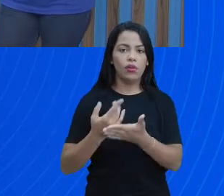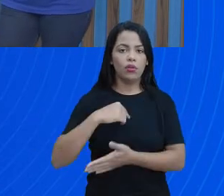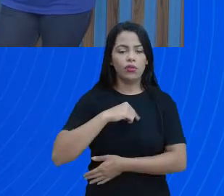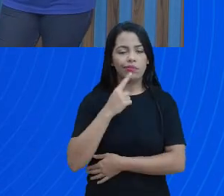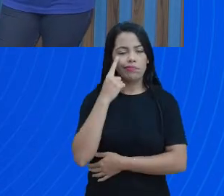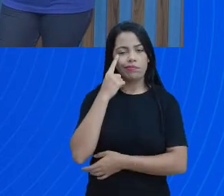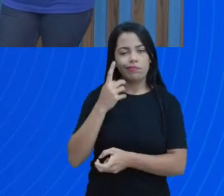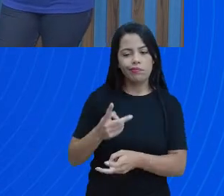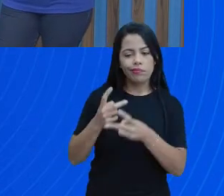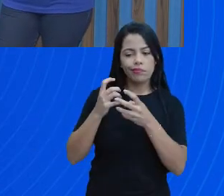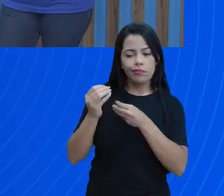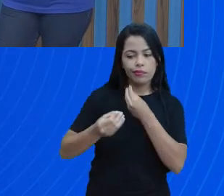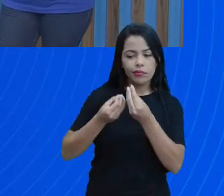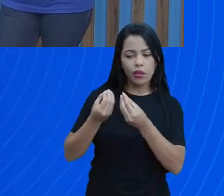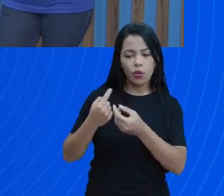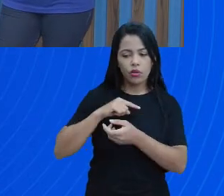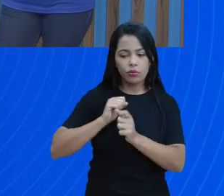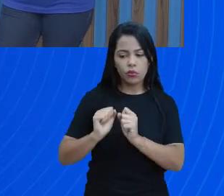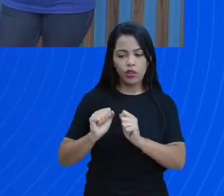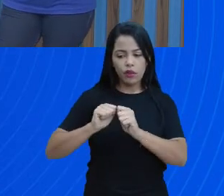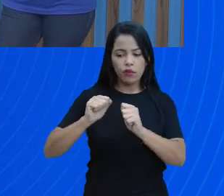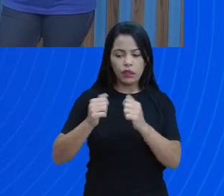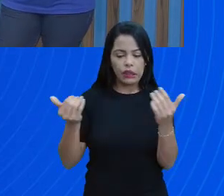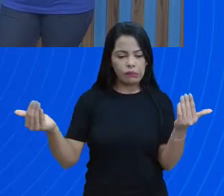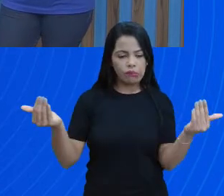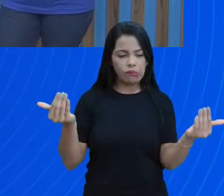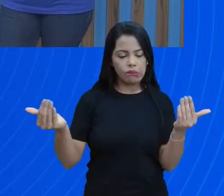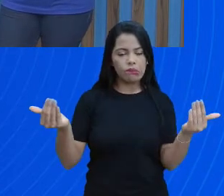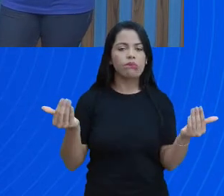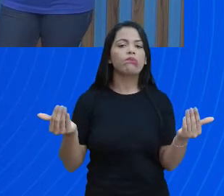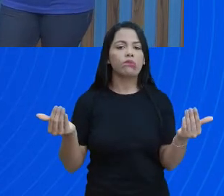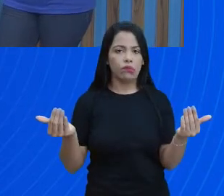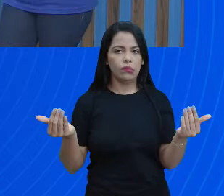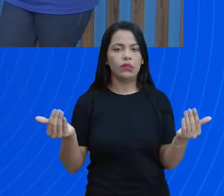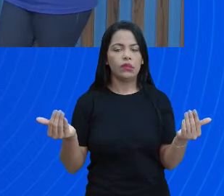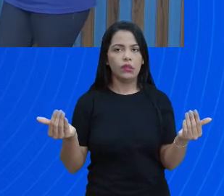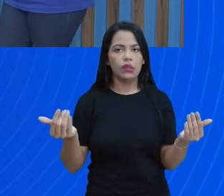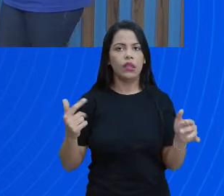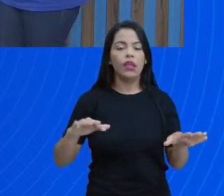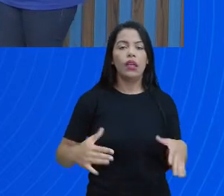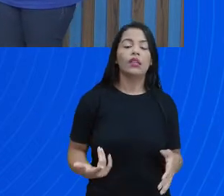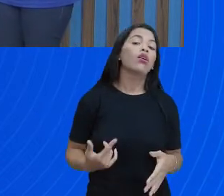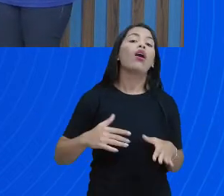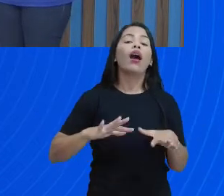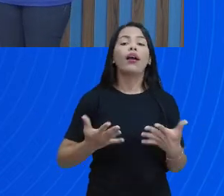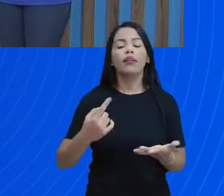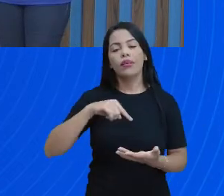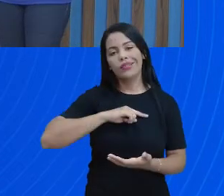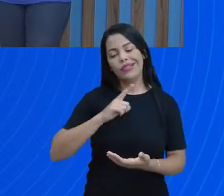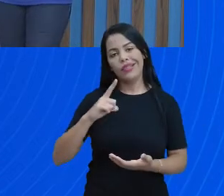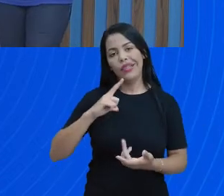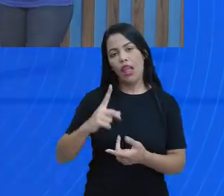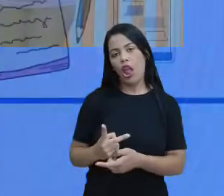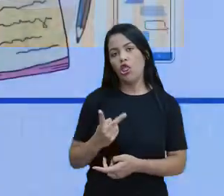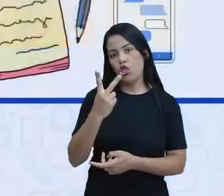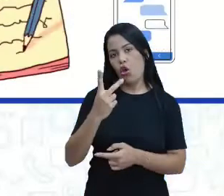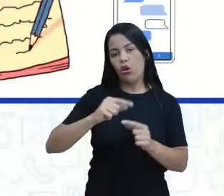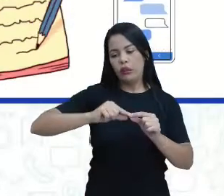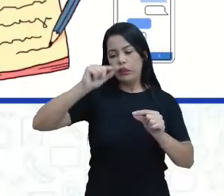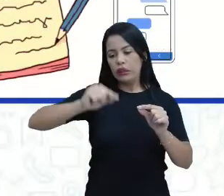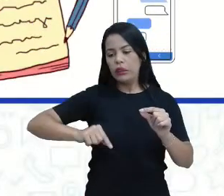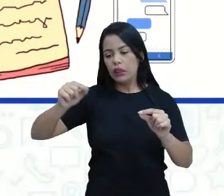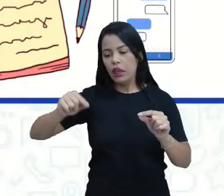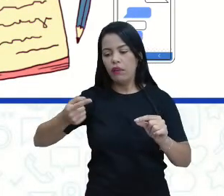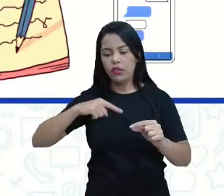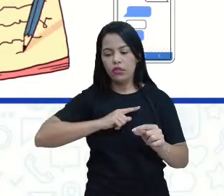a perceber como que a gente podia fazer a comparação entre as medidas. Daí a gente tem aí 2 gráficos que a gente conseguiu confeccionar